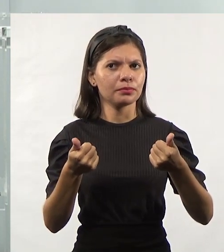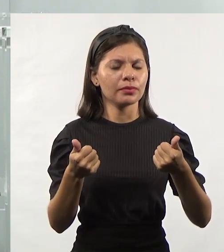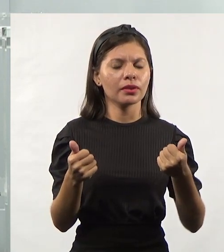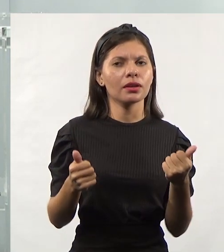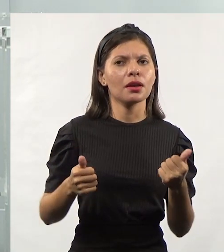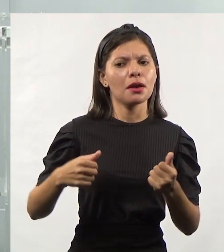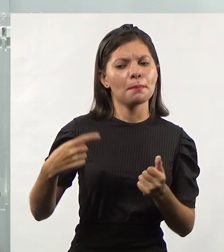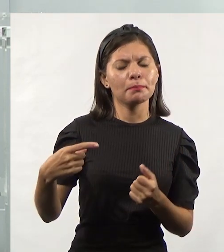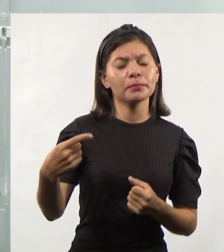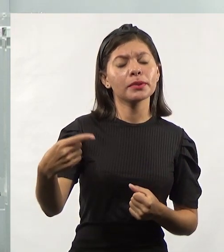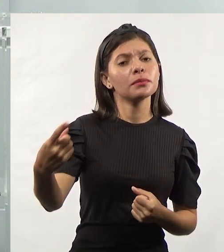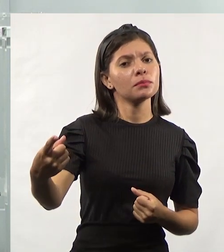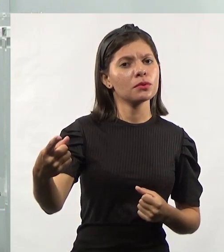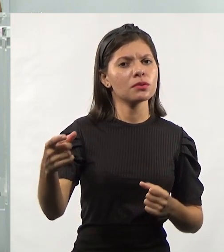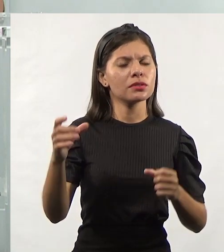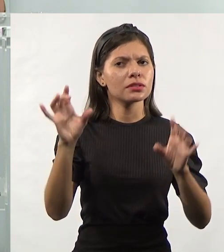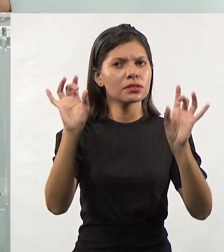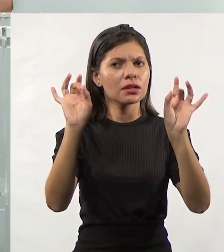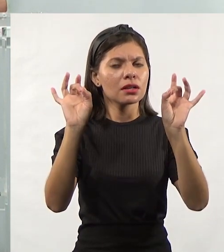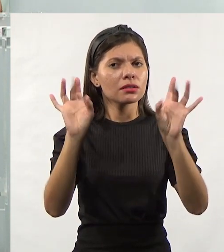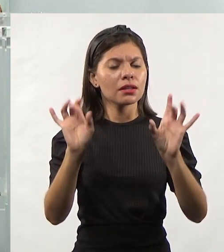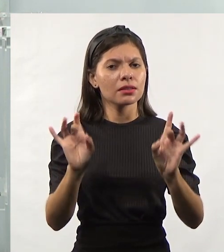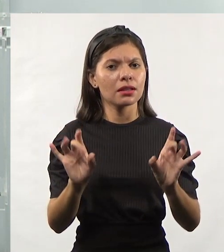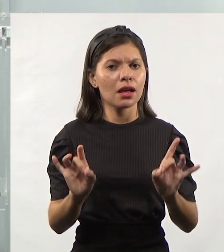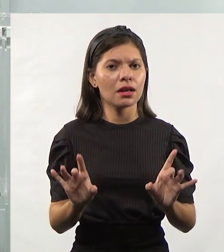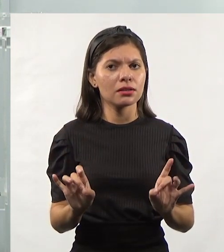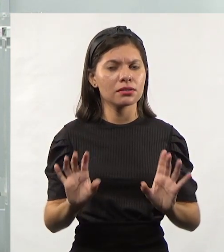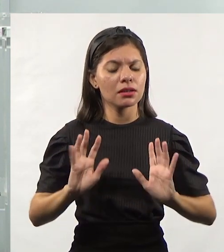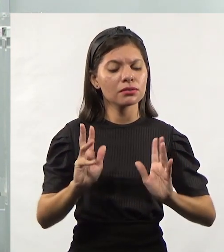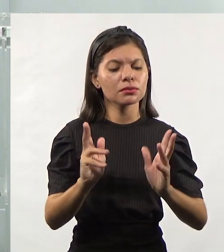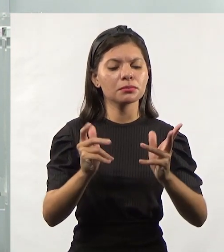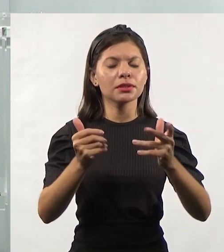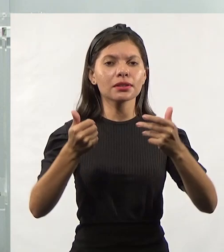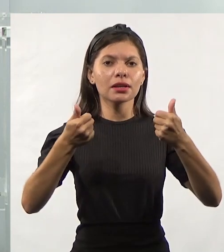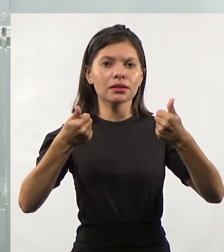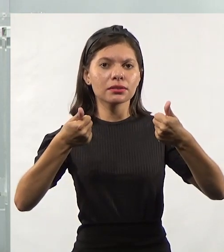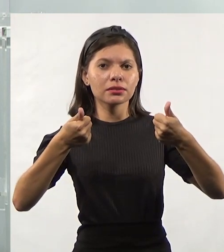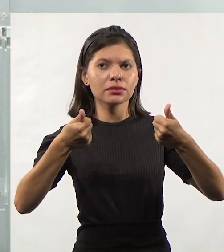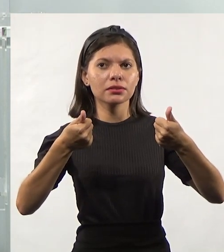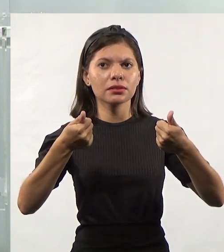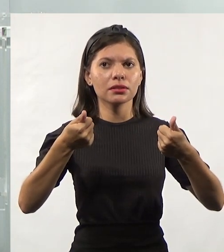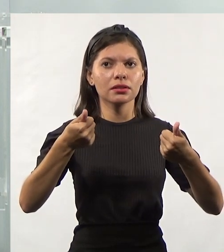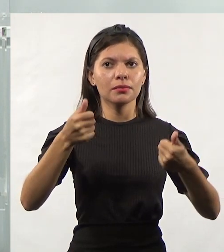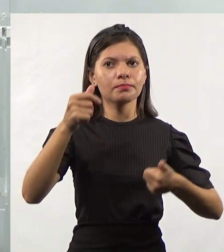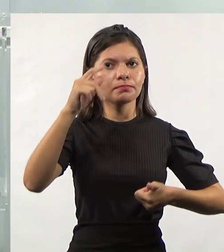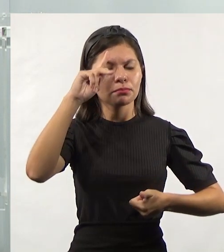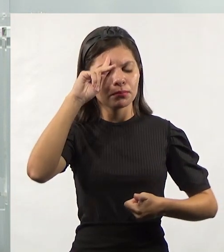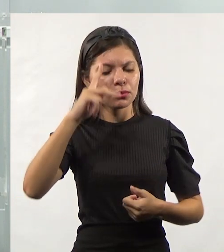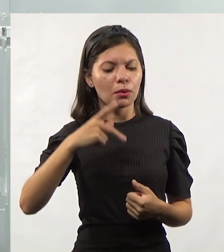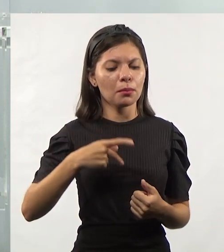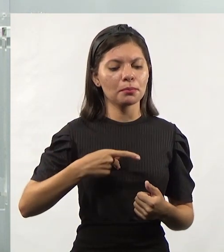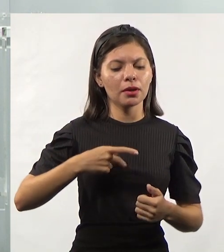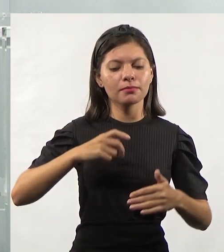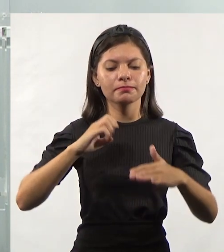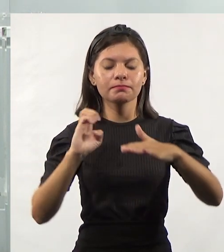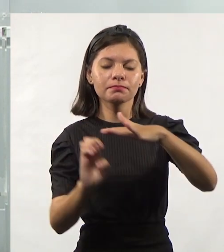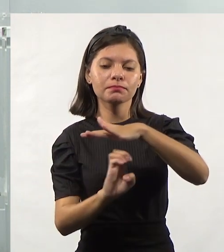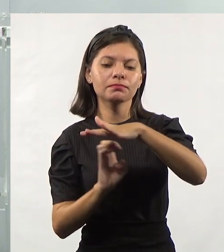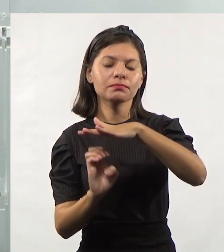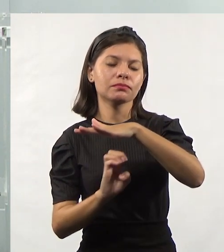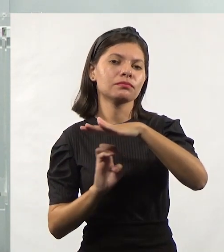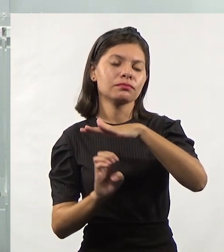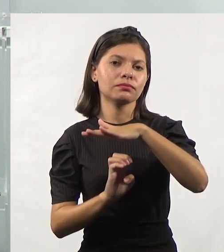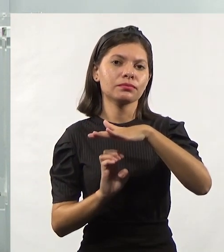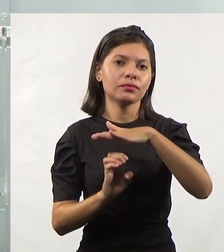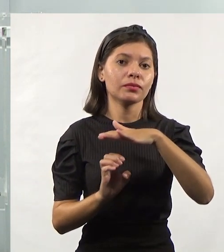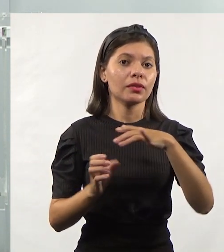vamos tratar mais para frente com bastante detalhe essa questão das competências, né, individuais e